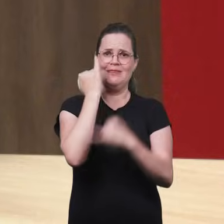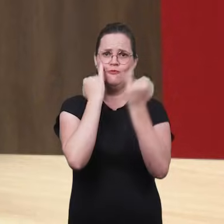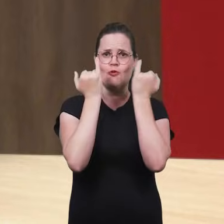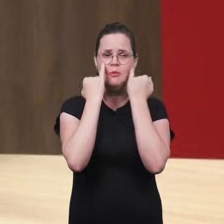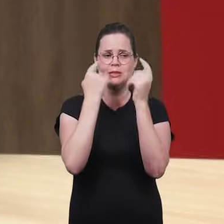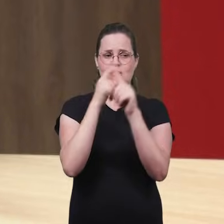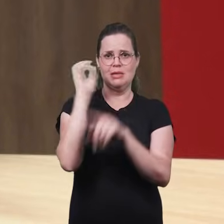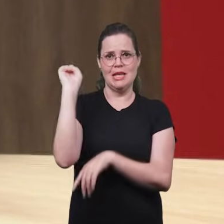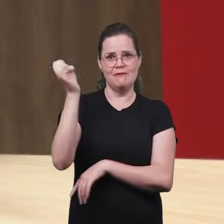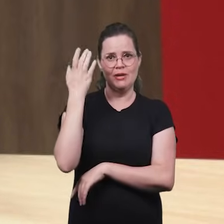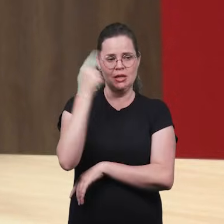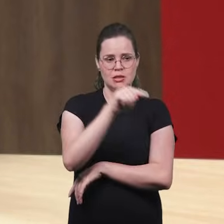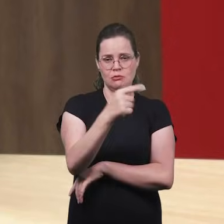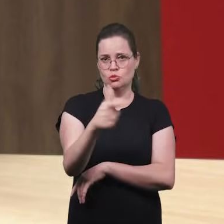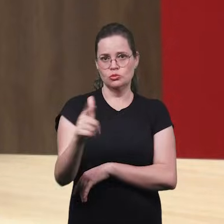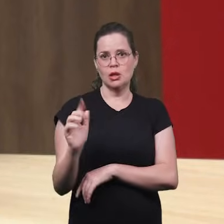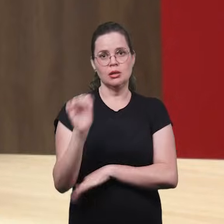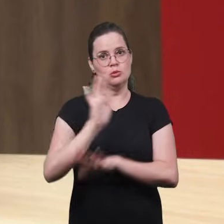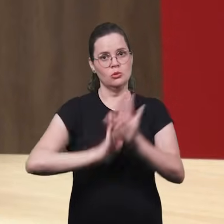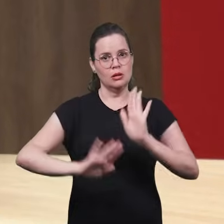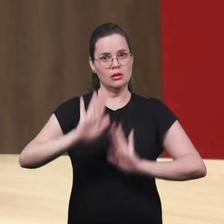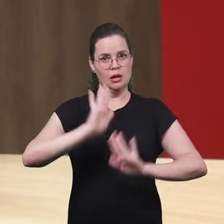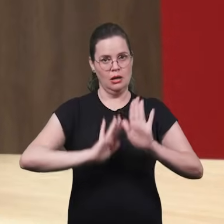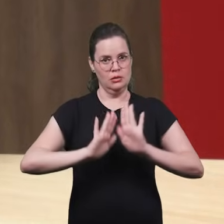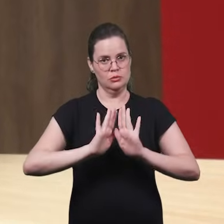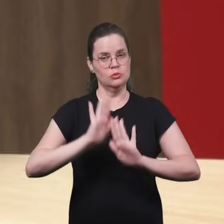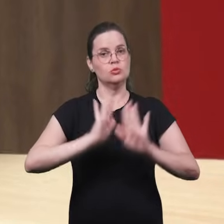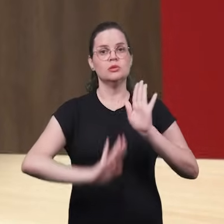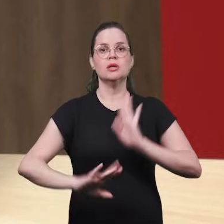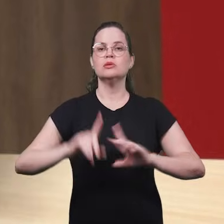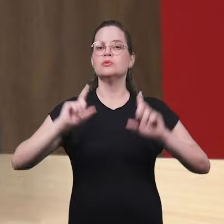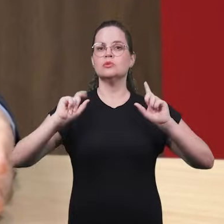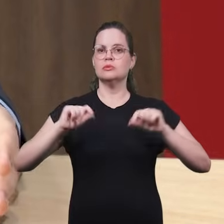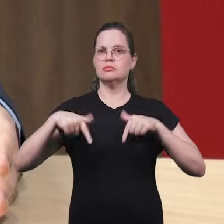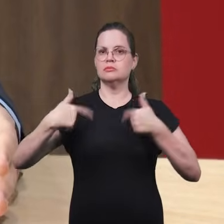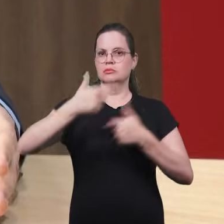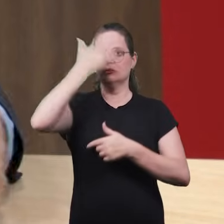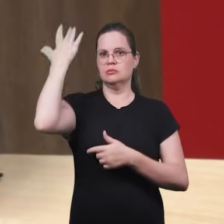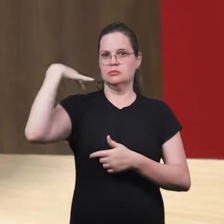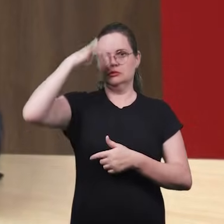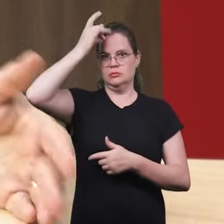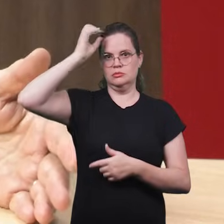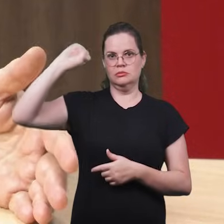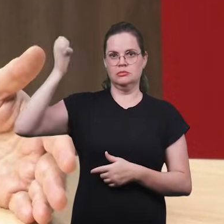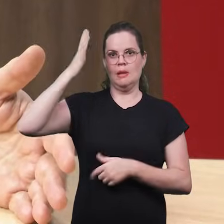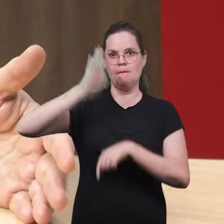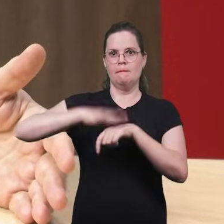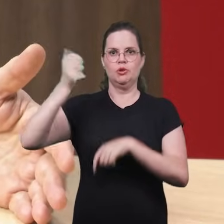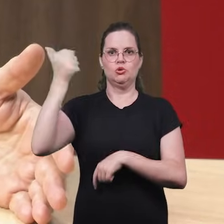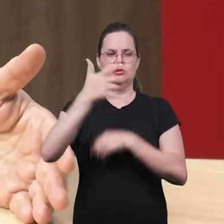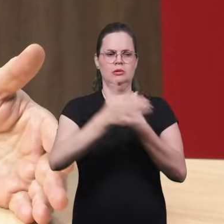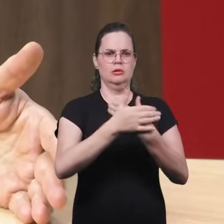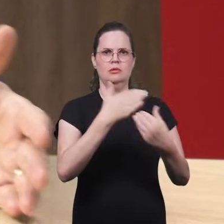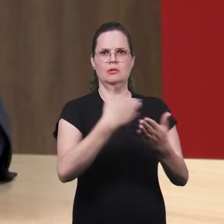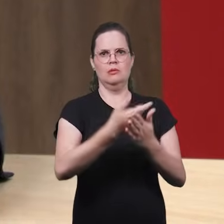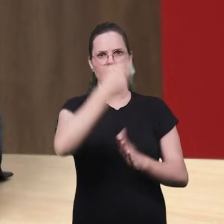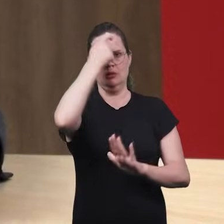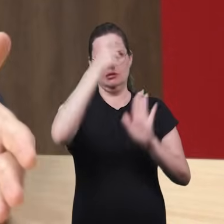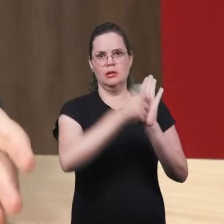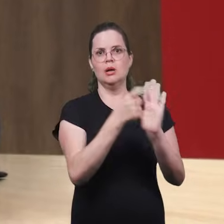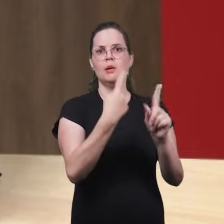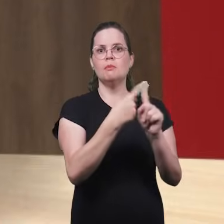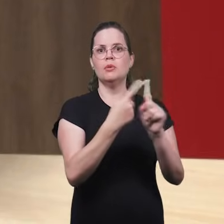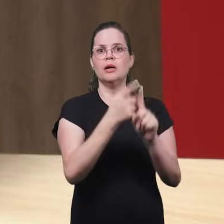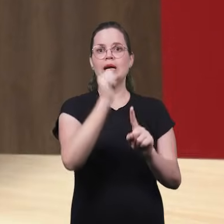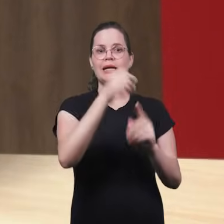informação. Revelação não. Então, muito cuidado com isso. O que o Espírito Santo de Deus nos dá vai além de qualquer inteligência artificial, porque o criador